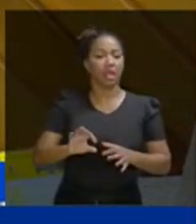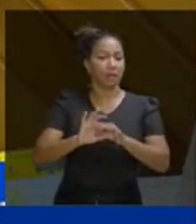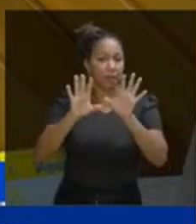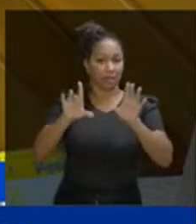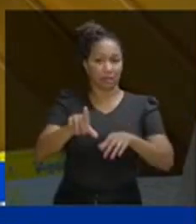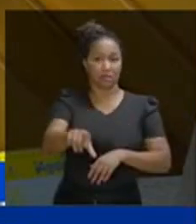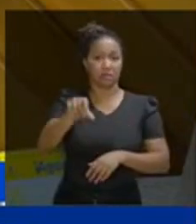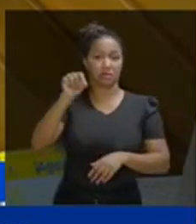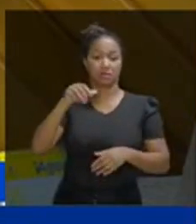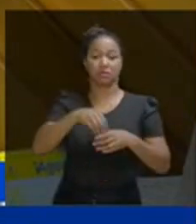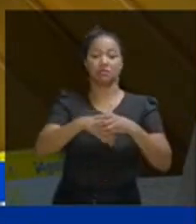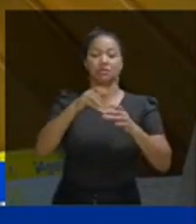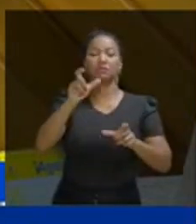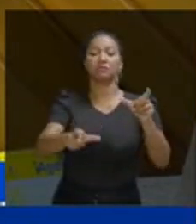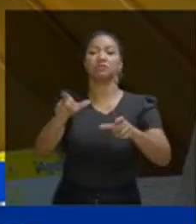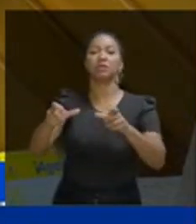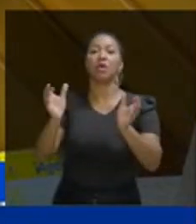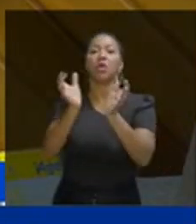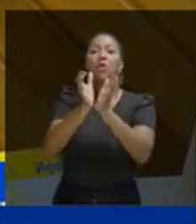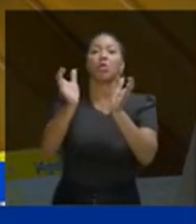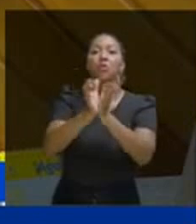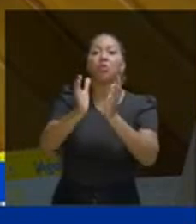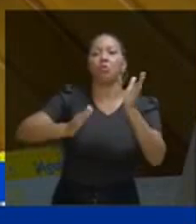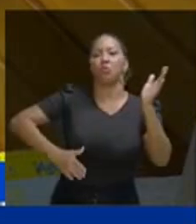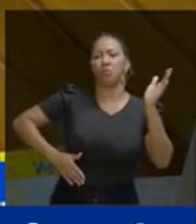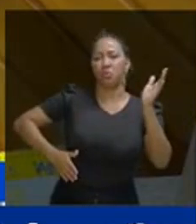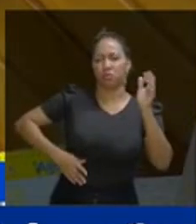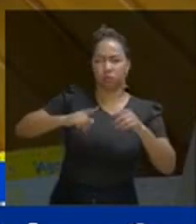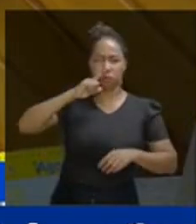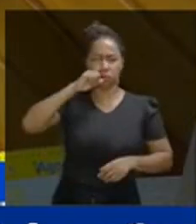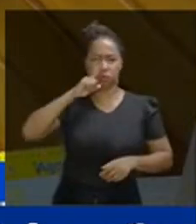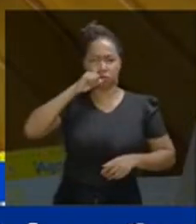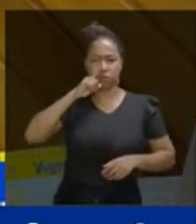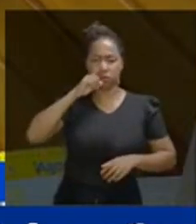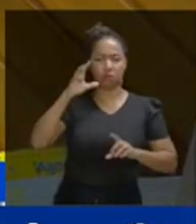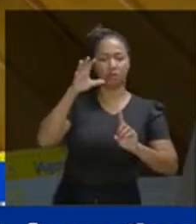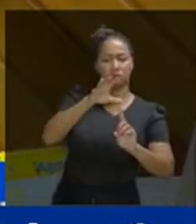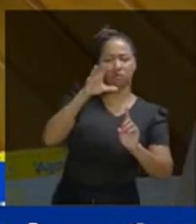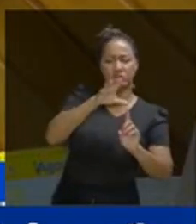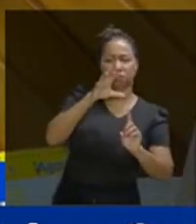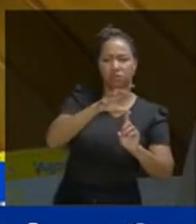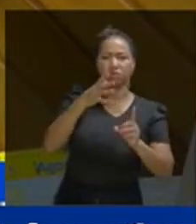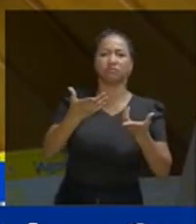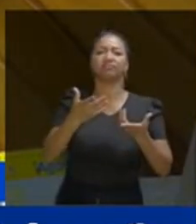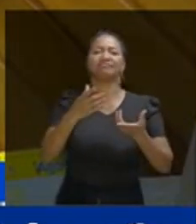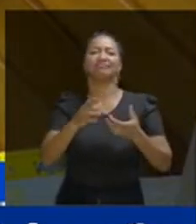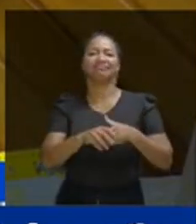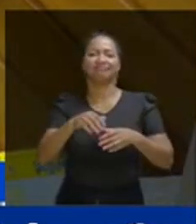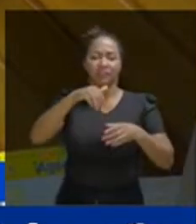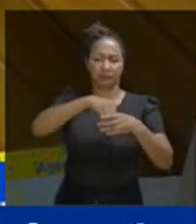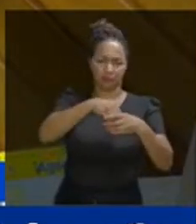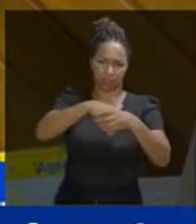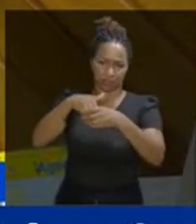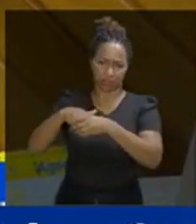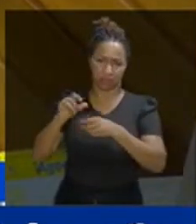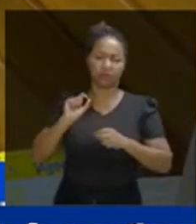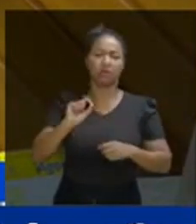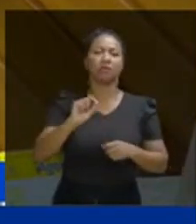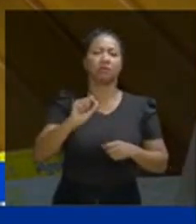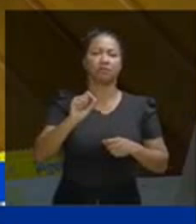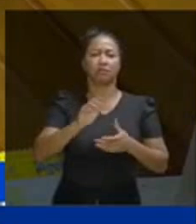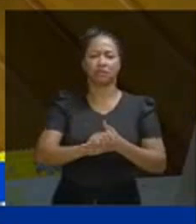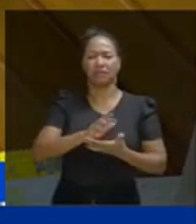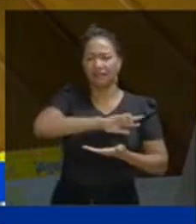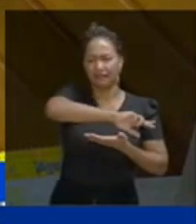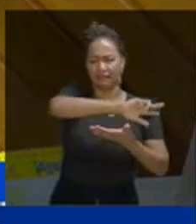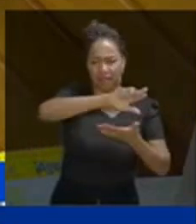dos eleitores e envolvimento com facção criminosa, a qual busca influenciar diretamente no pleito eleitoral por meio do cometimento